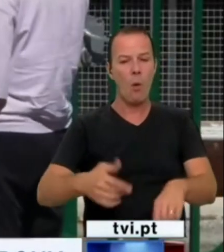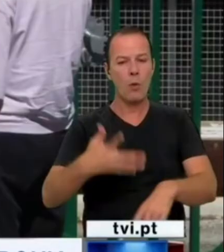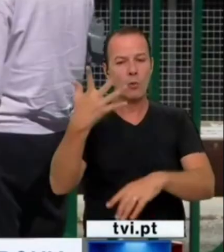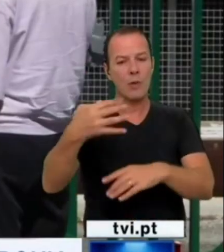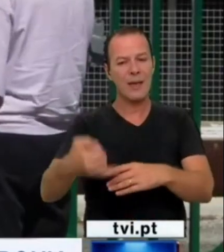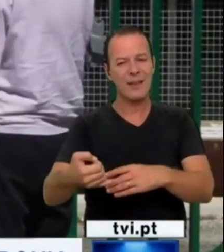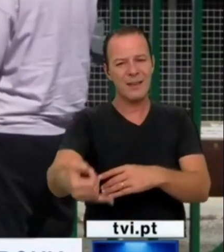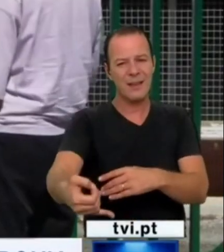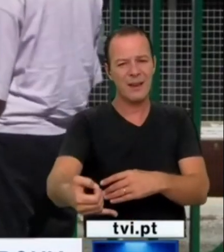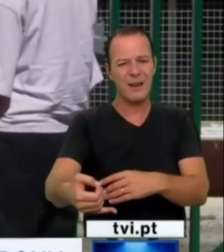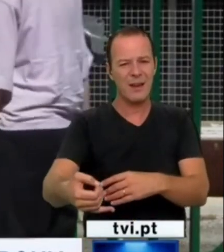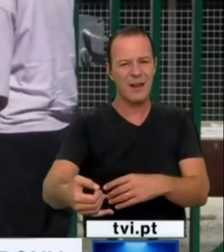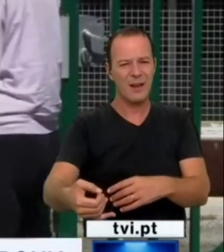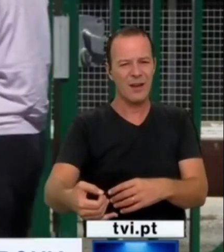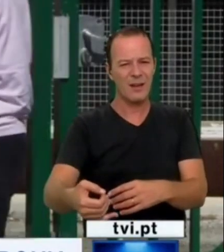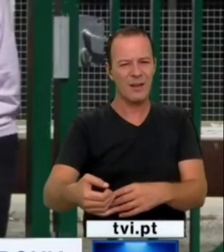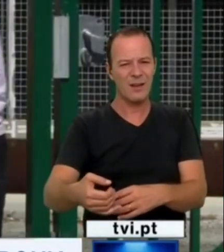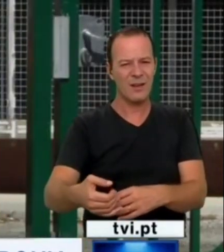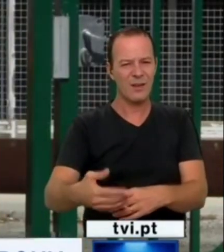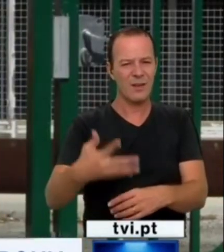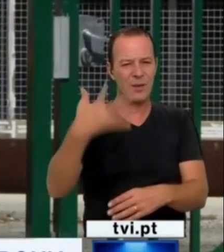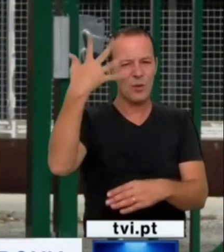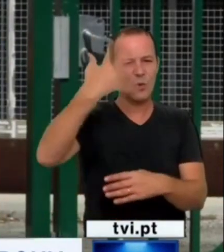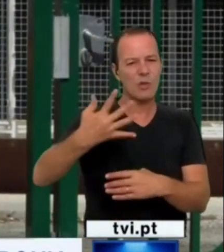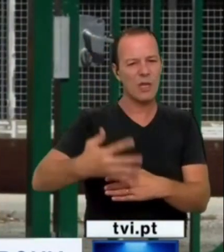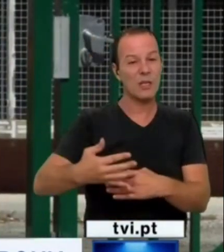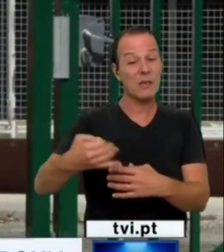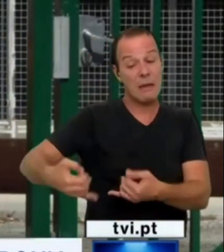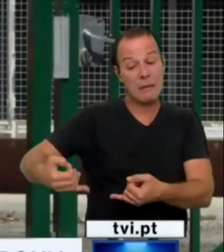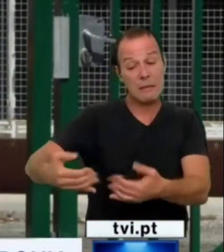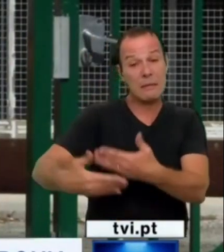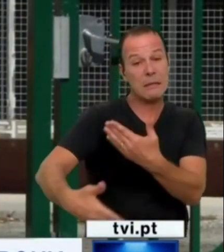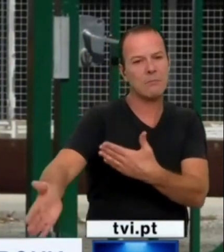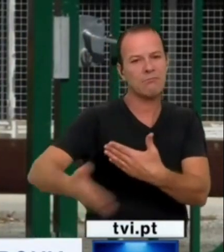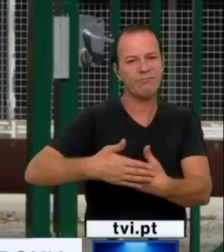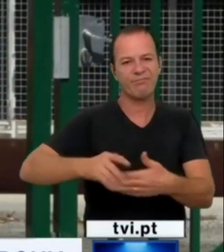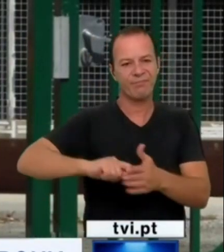próximo ao que iria ocorrer nos dias a seguir, nada nos foi dito.